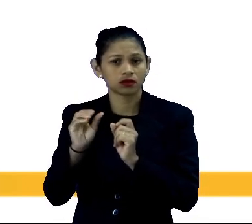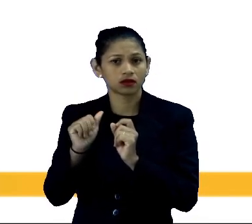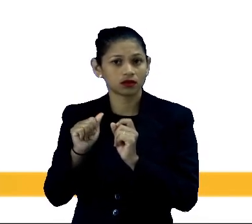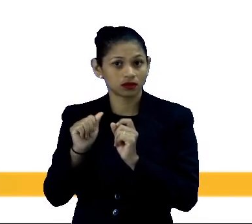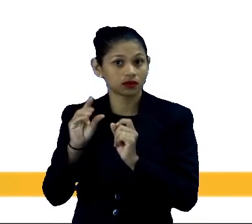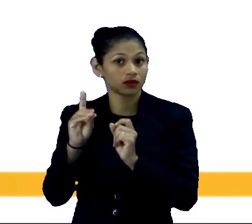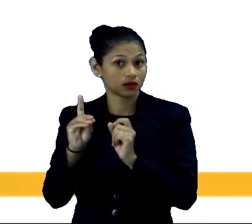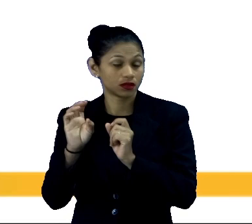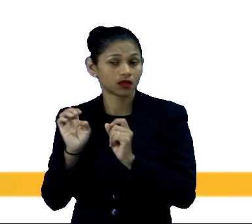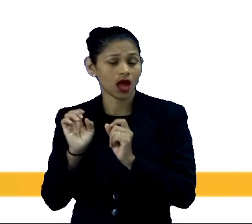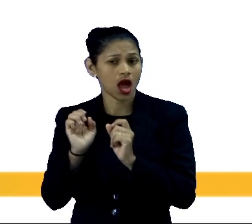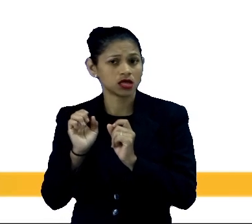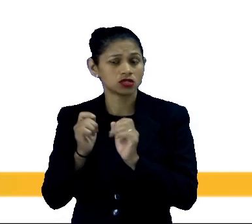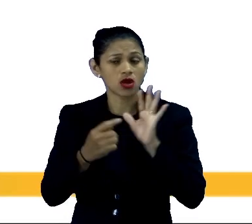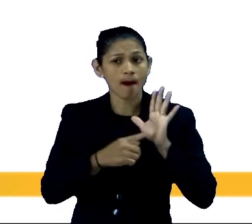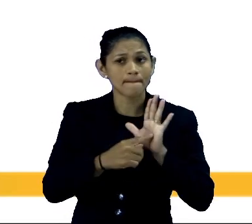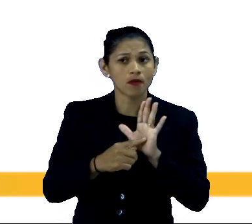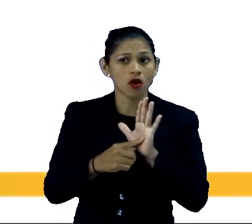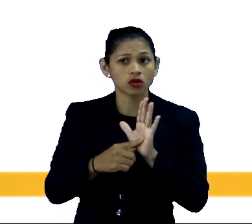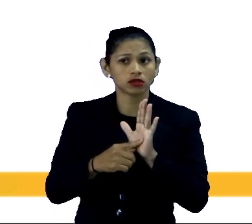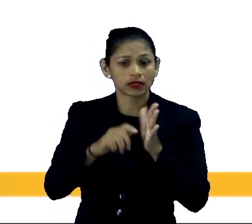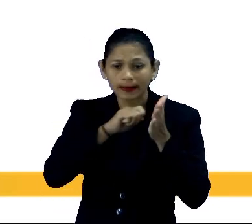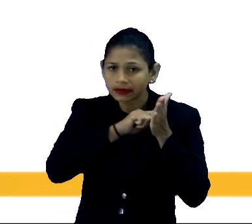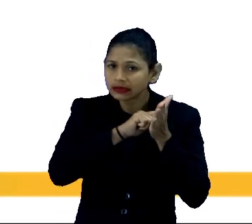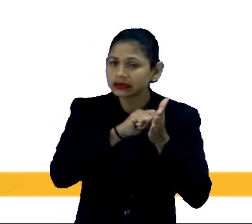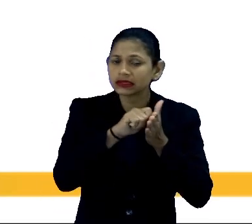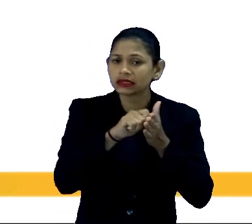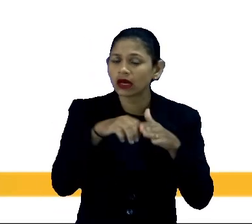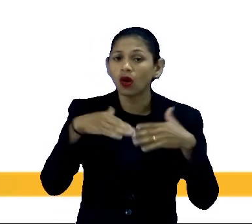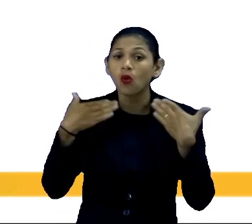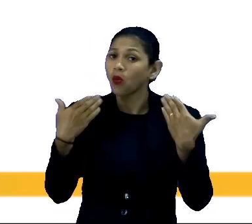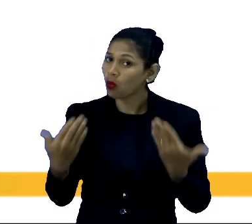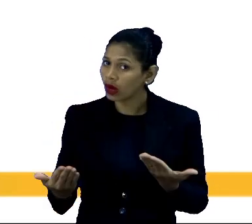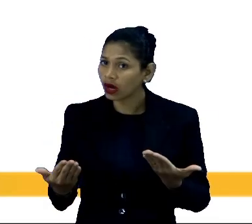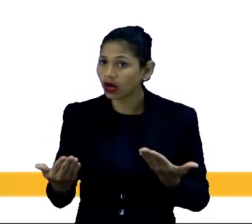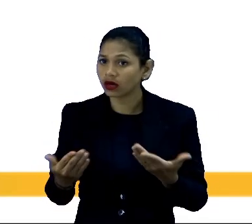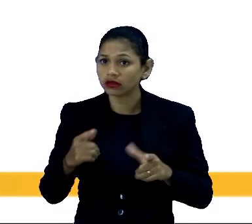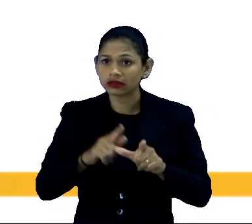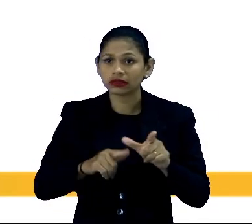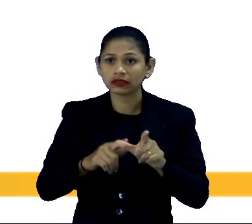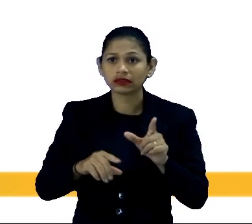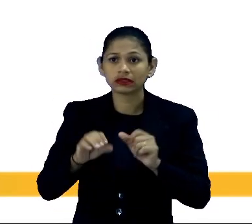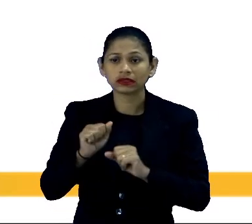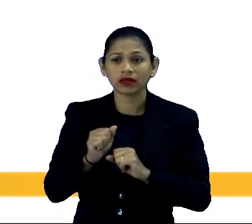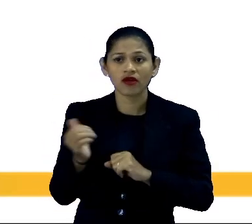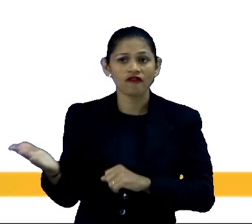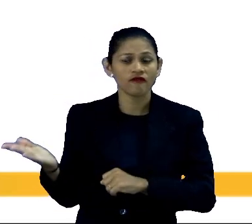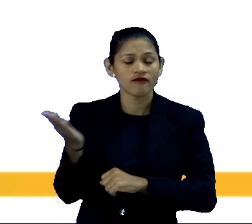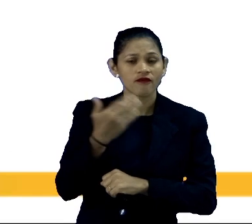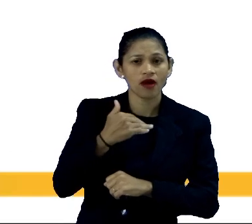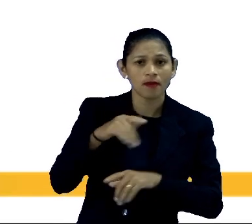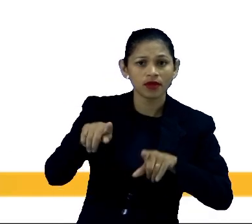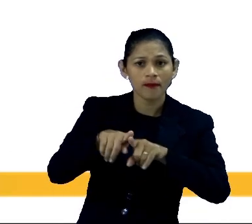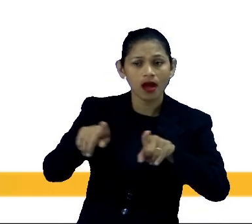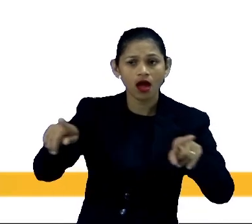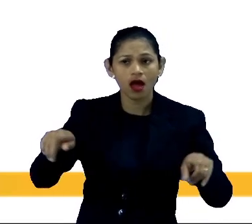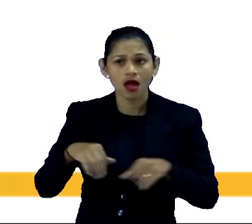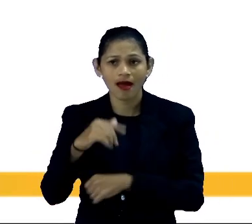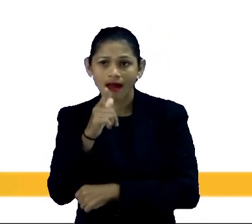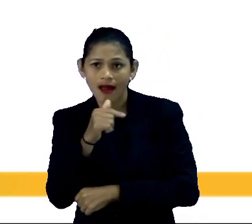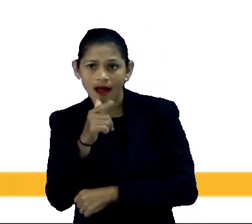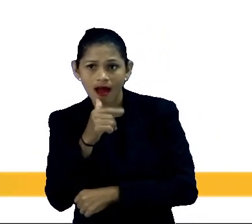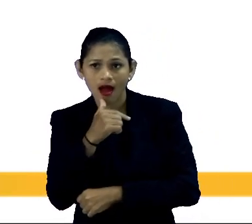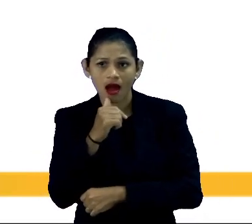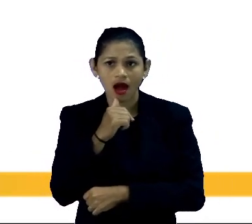lagoa. B. Judiaram dele muito tempo. C. Veio em cima